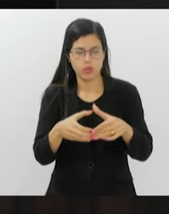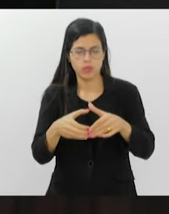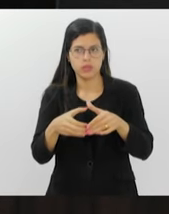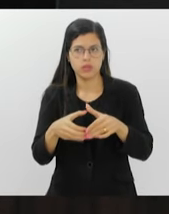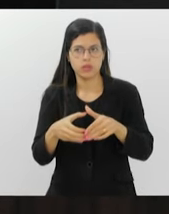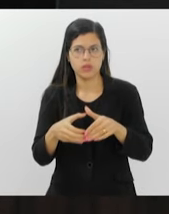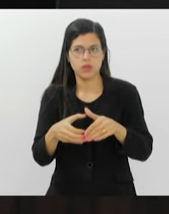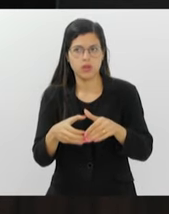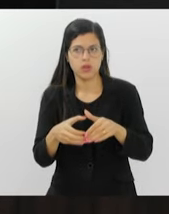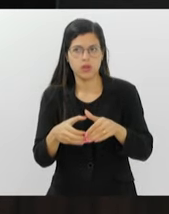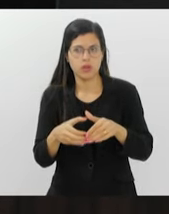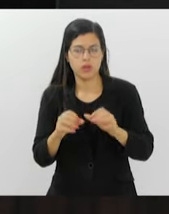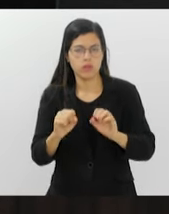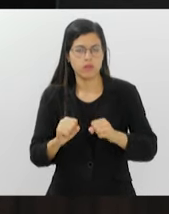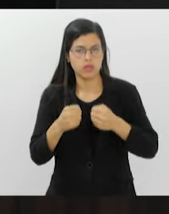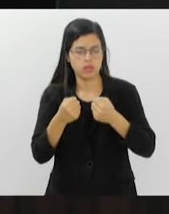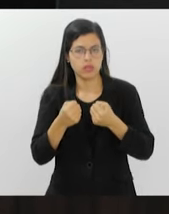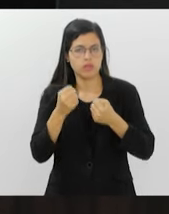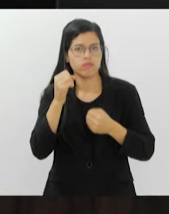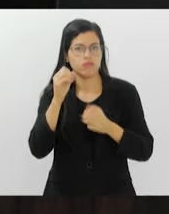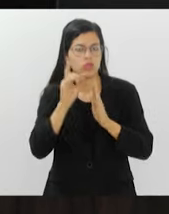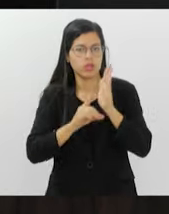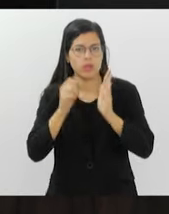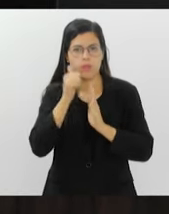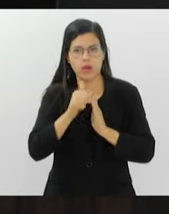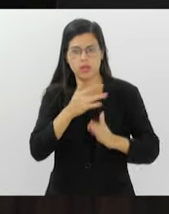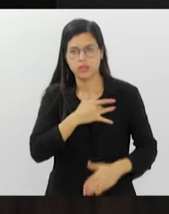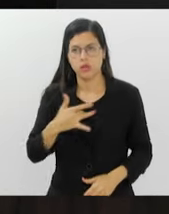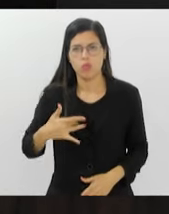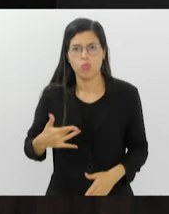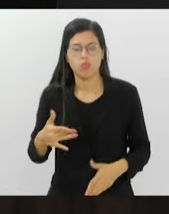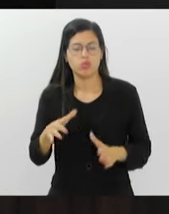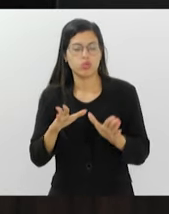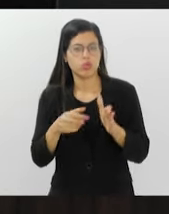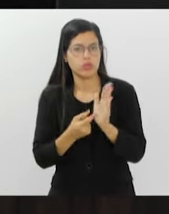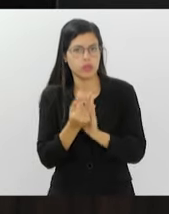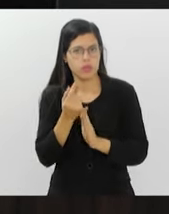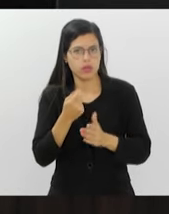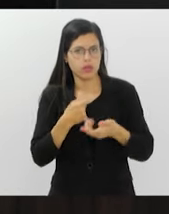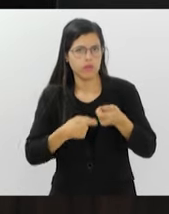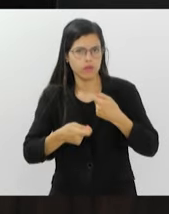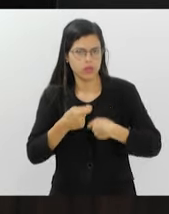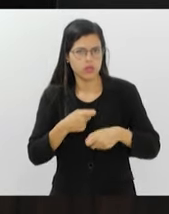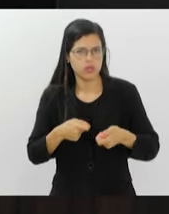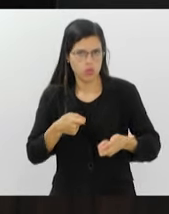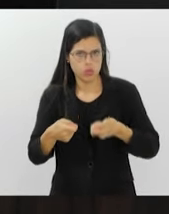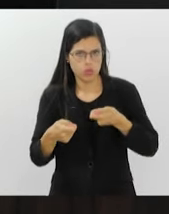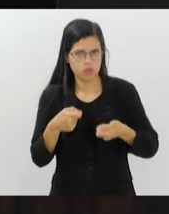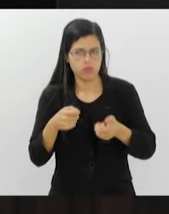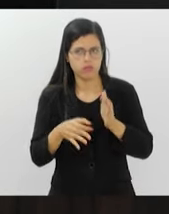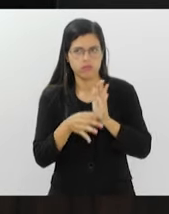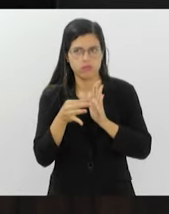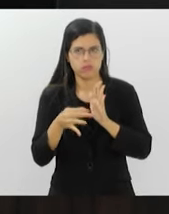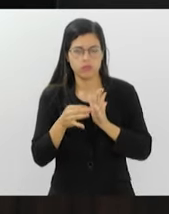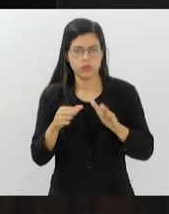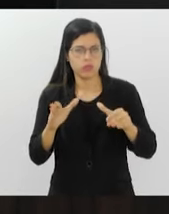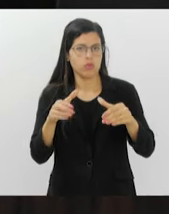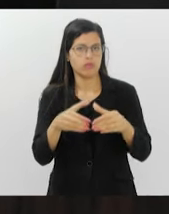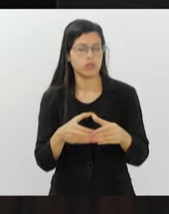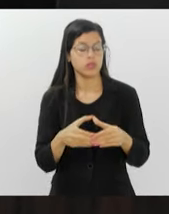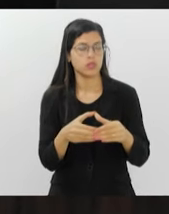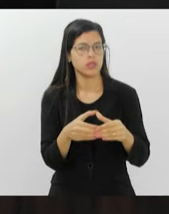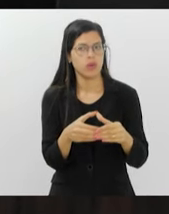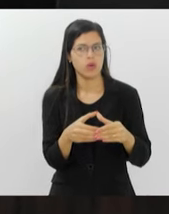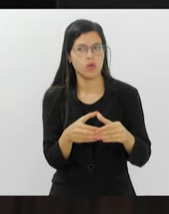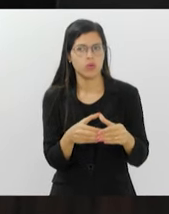defesa de Direito da mulher saúde orçamento Finanças fiscalização financeira e controle para emitir parecer pela comissão